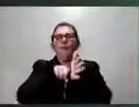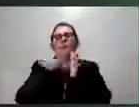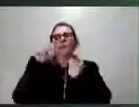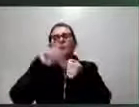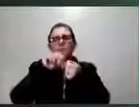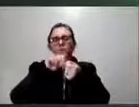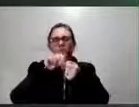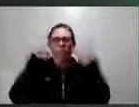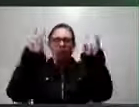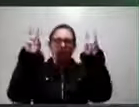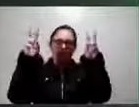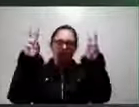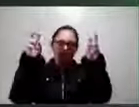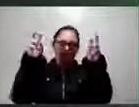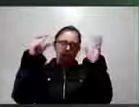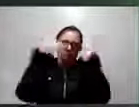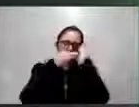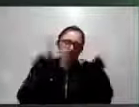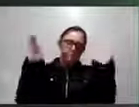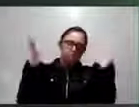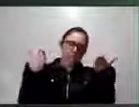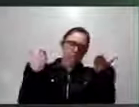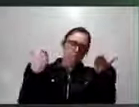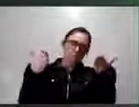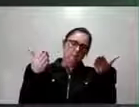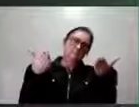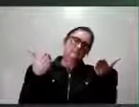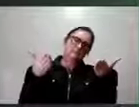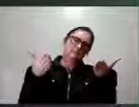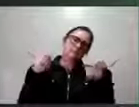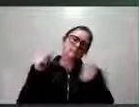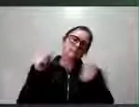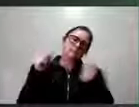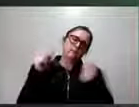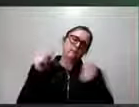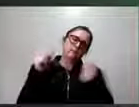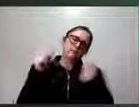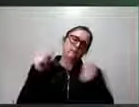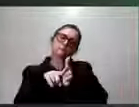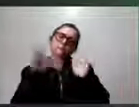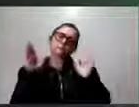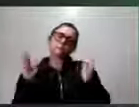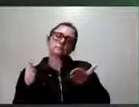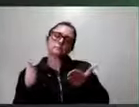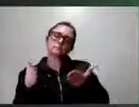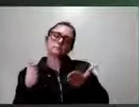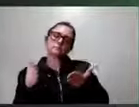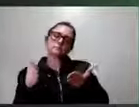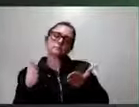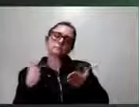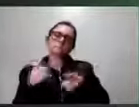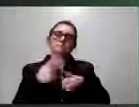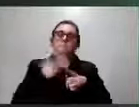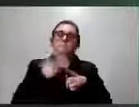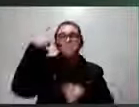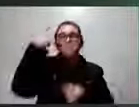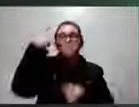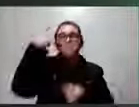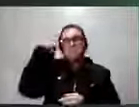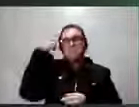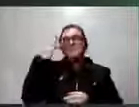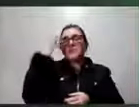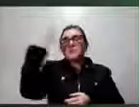esse assunto. E até hoje, eu fiz a última pesquisa hoje, porque, né, eu pensei, pô, imagina